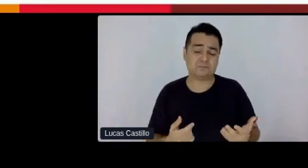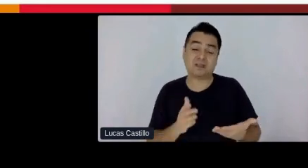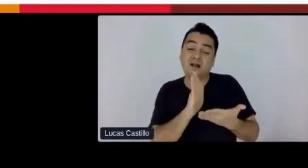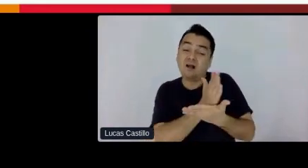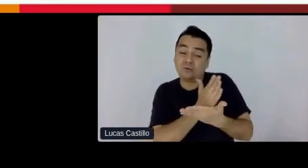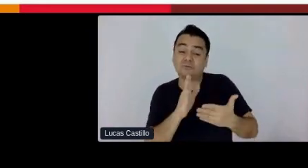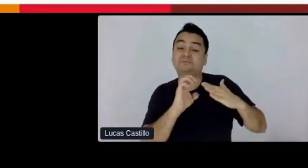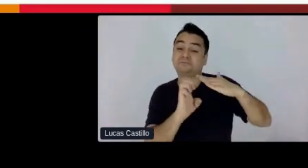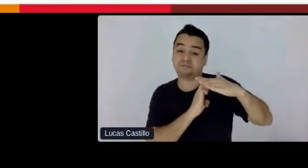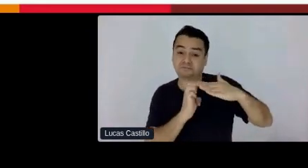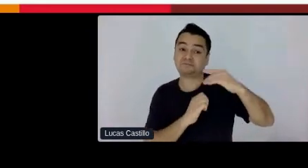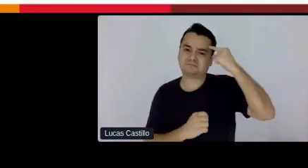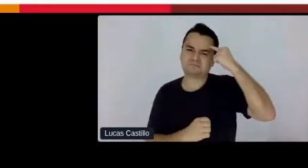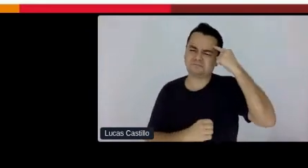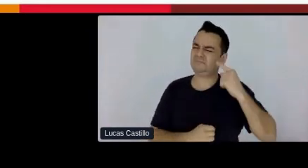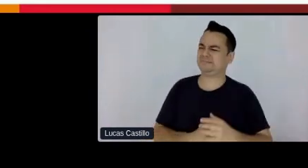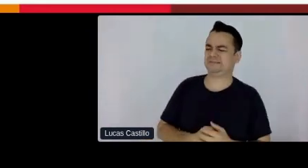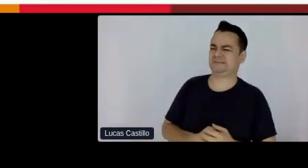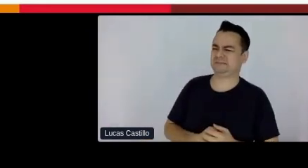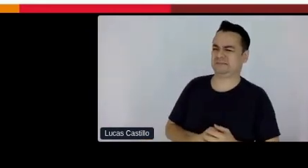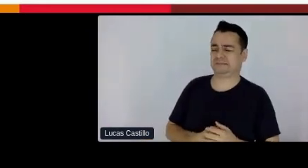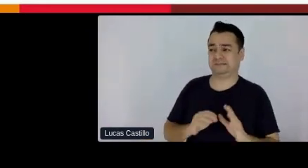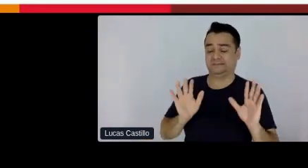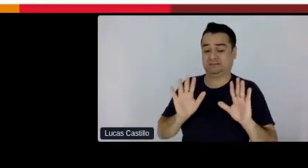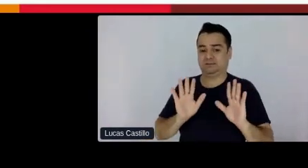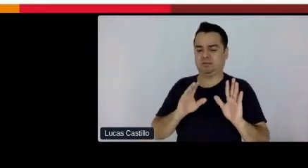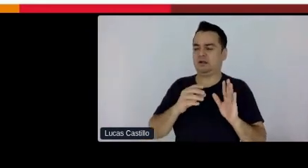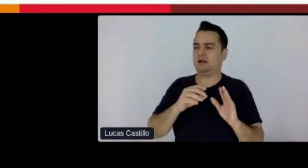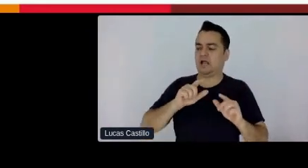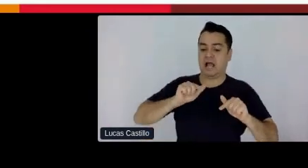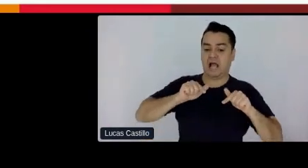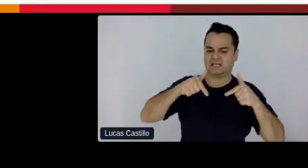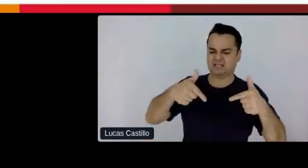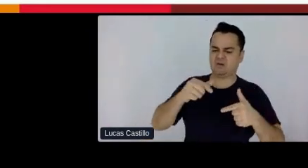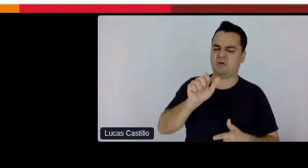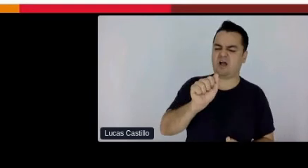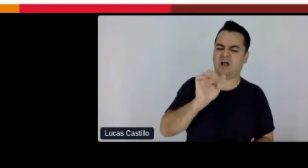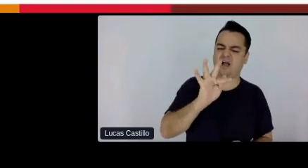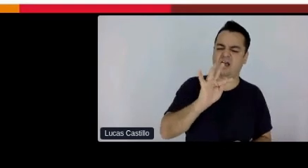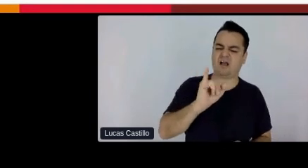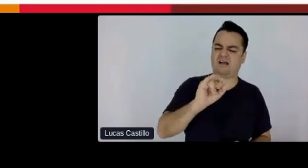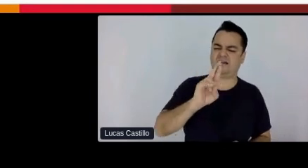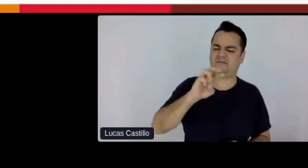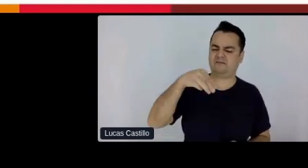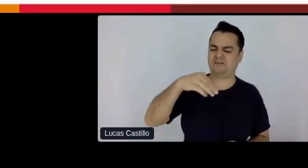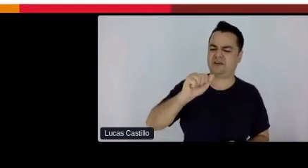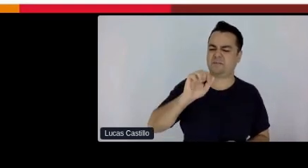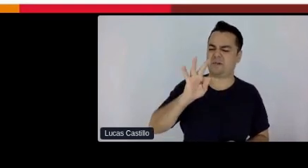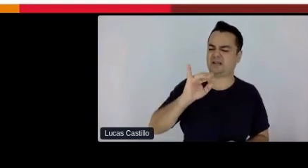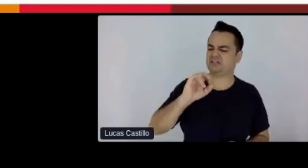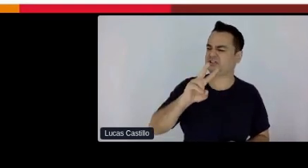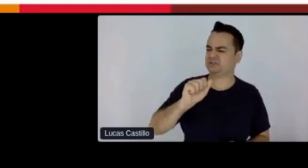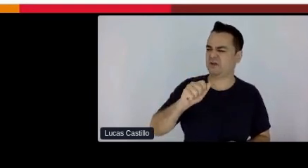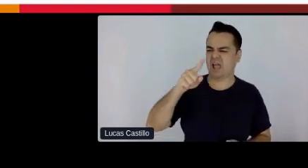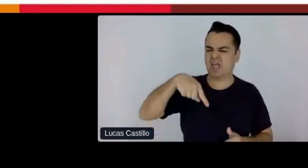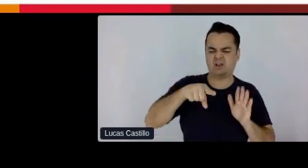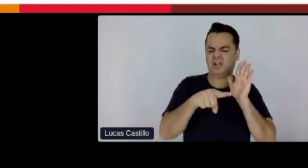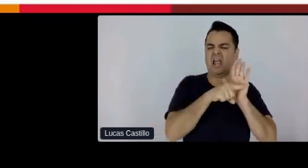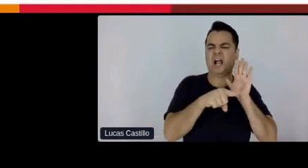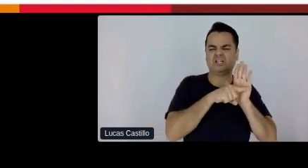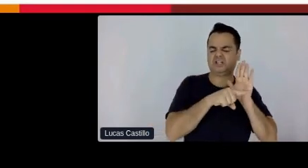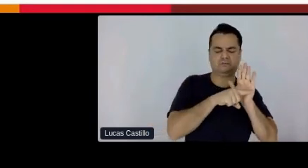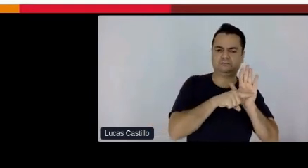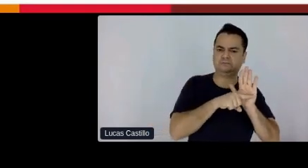acham que é negativo essa questão de ações afirmativas, mas eu acho que a gente só tem a crescer e a melhorar